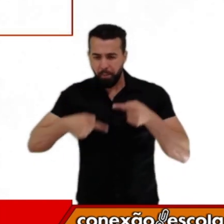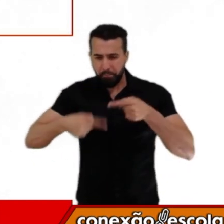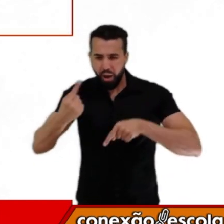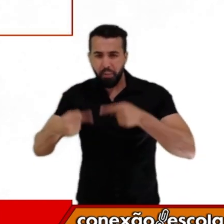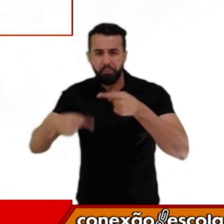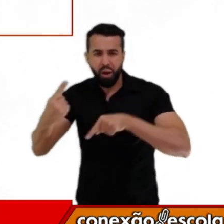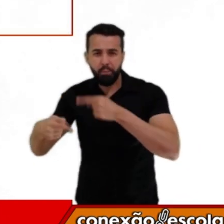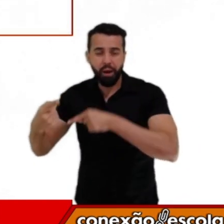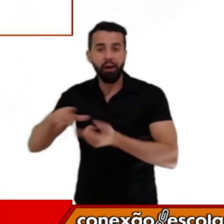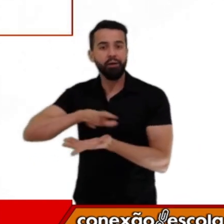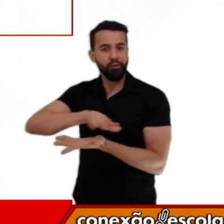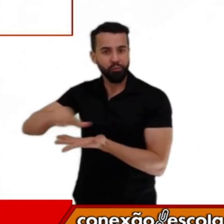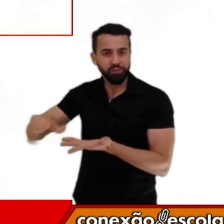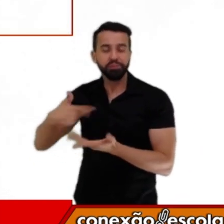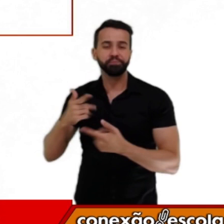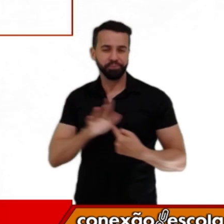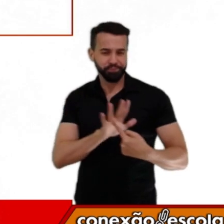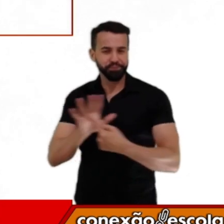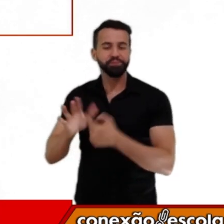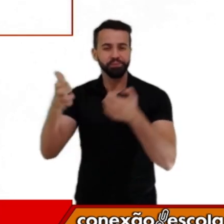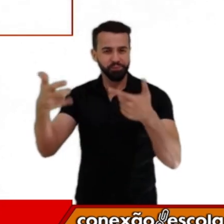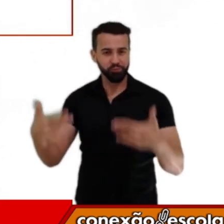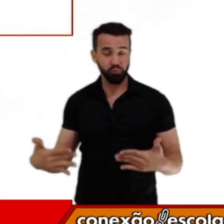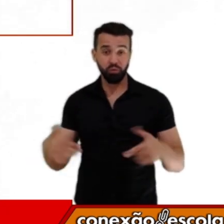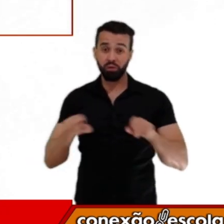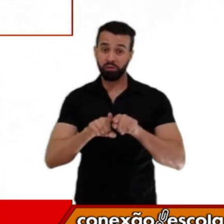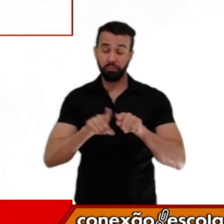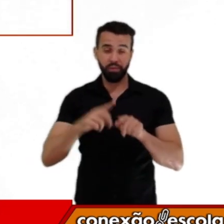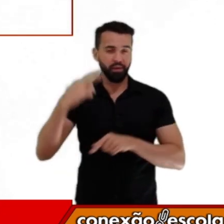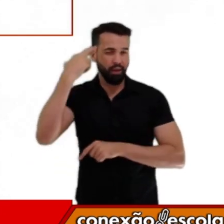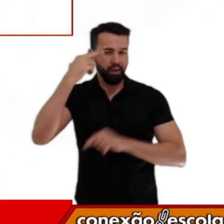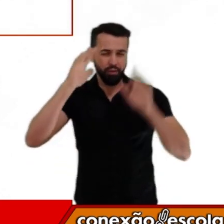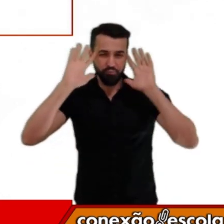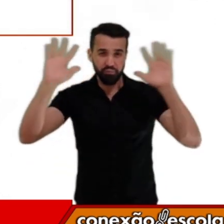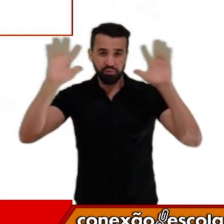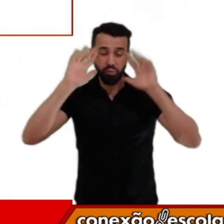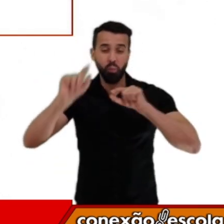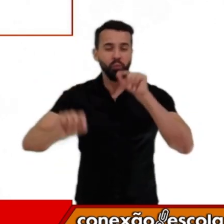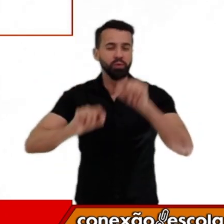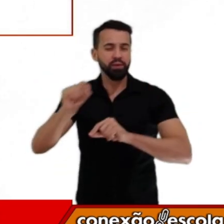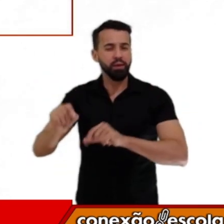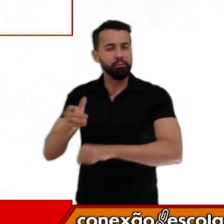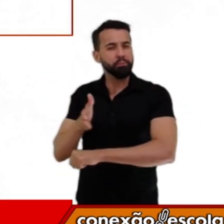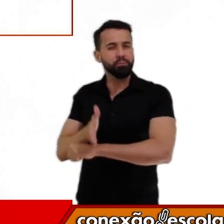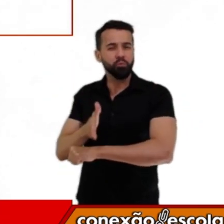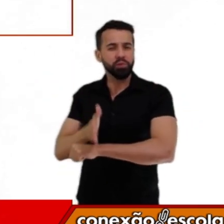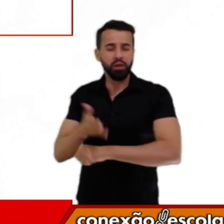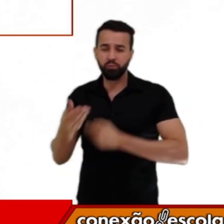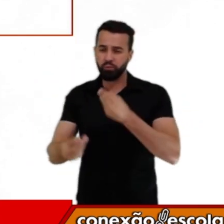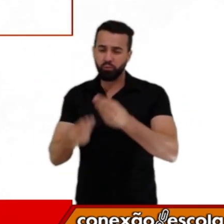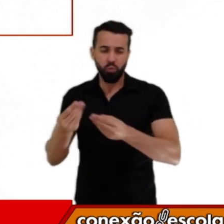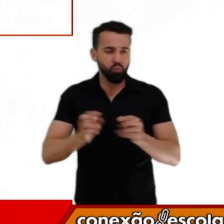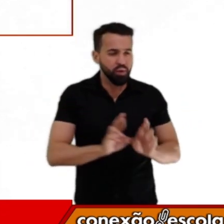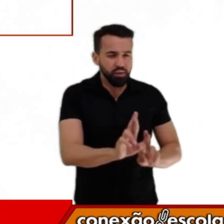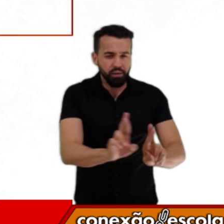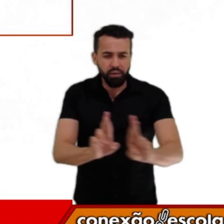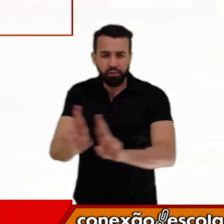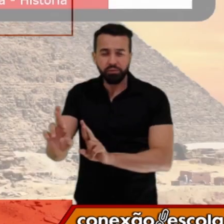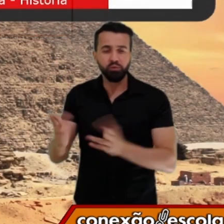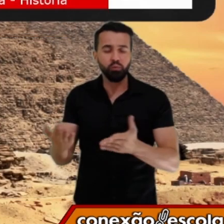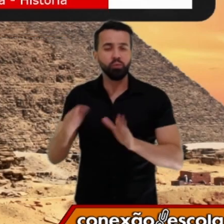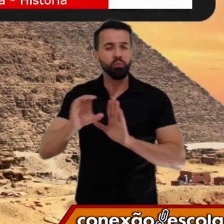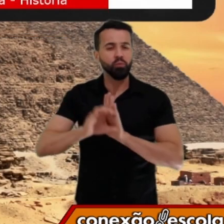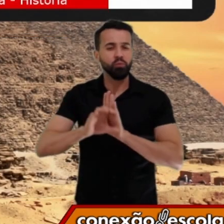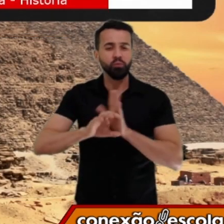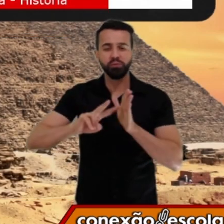pela modernidade e refletimos sobre o que é ser moderno, como o outro se relaciona com esse conceito. Quando